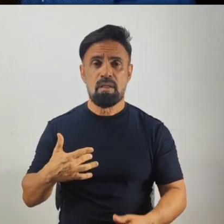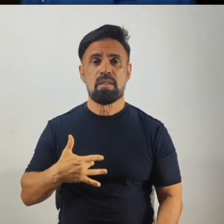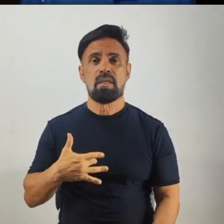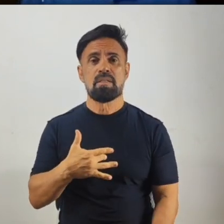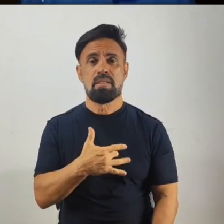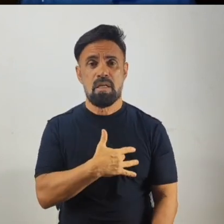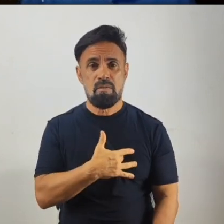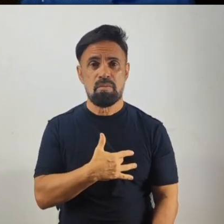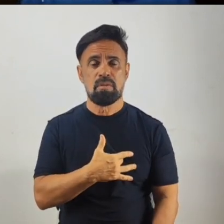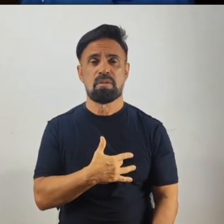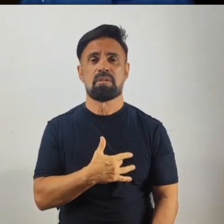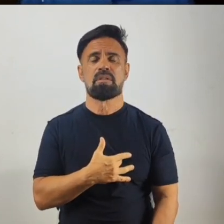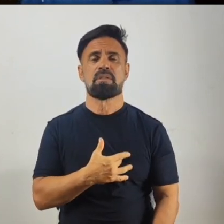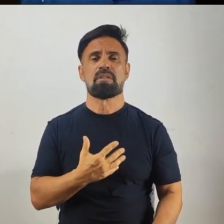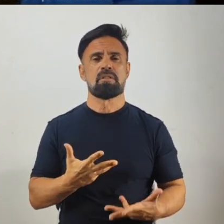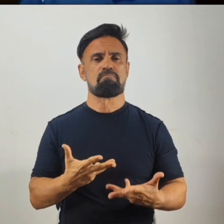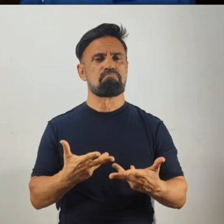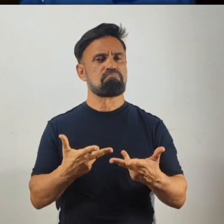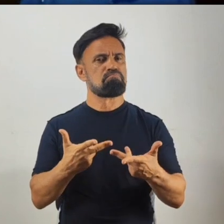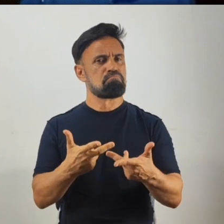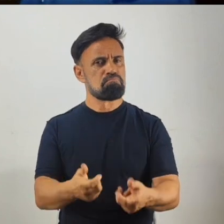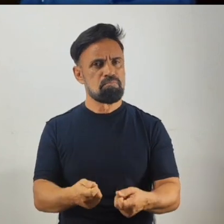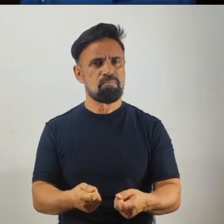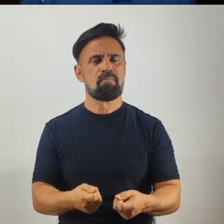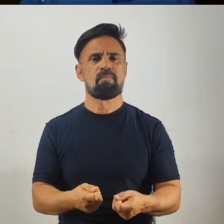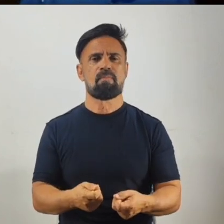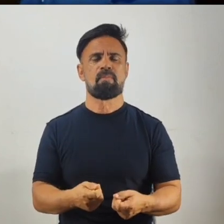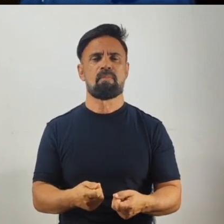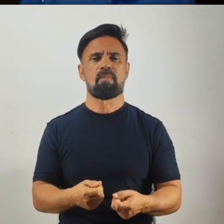no funcionamento da saúde elas sejam